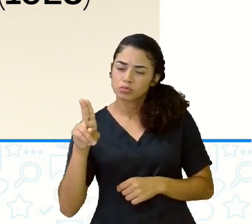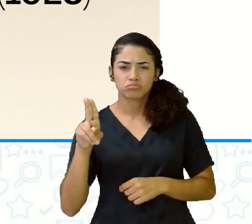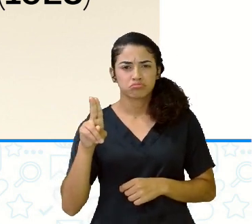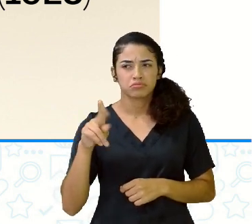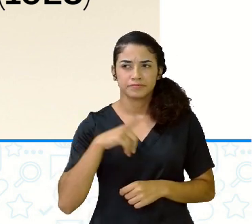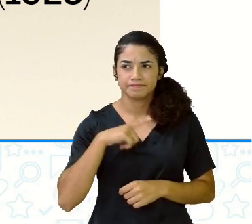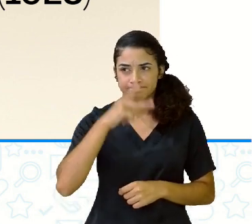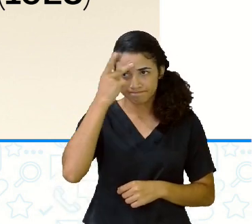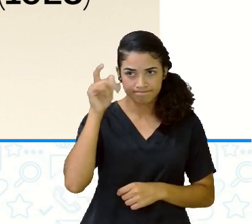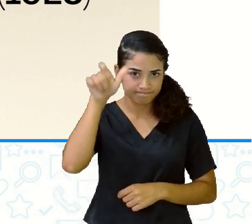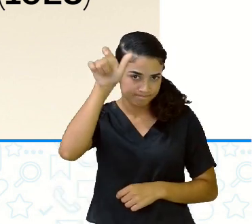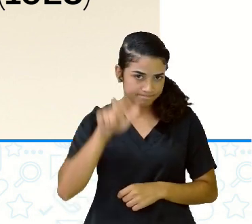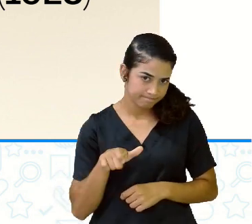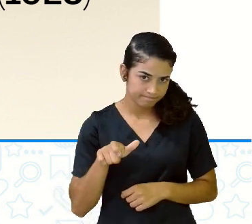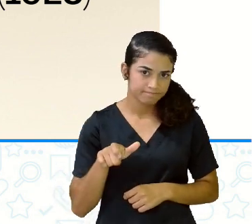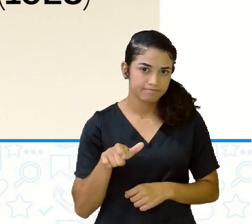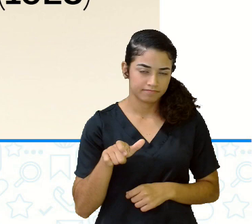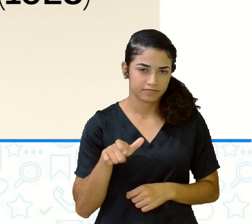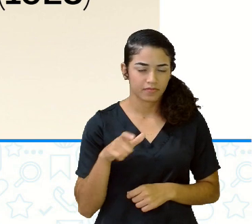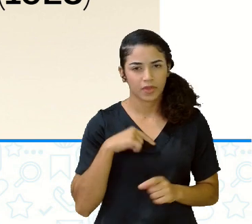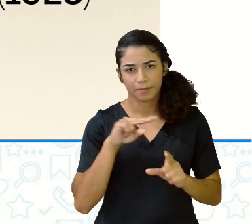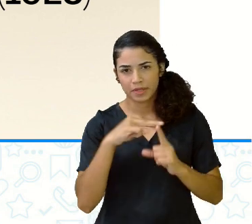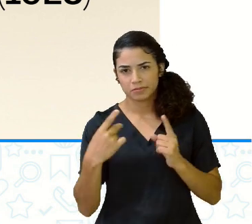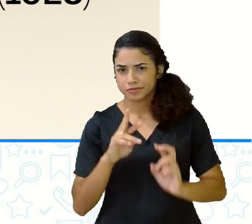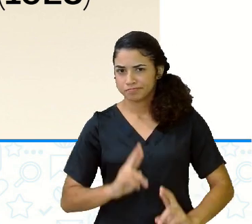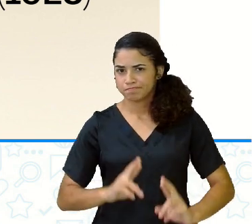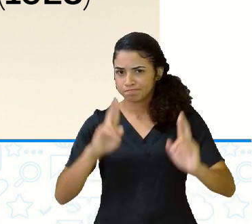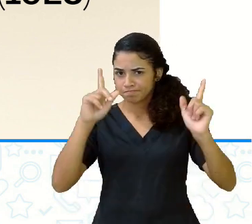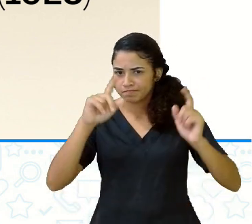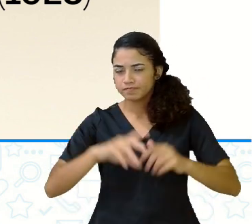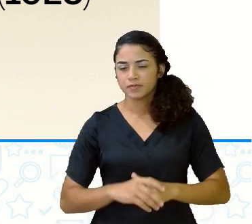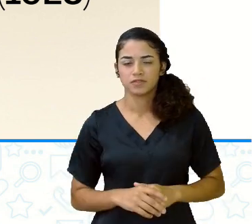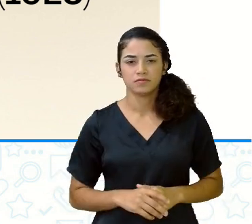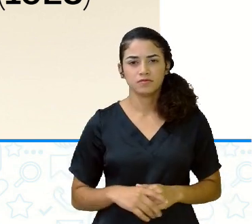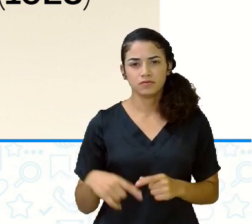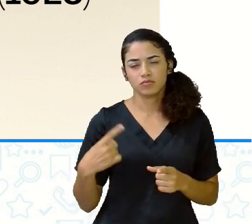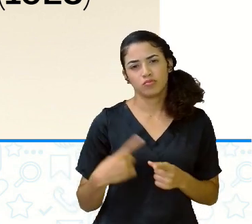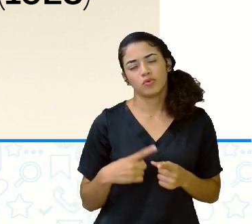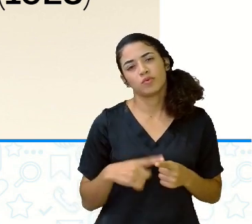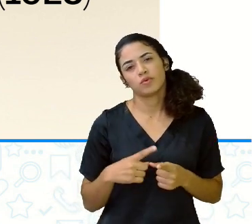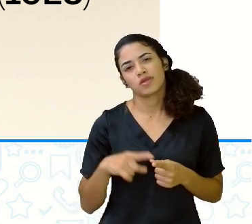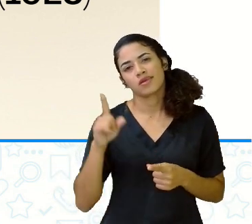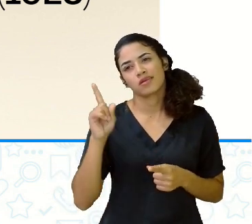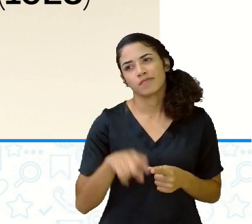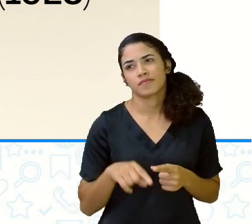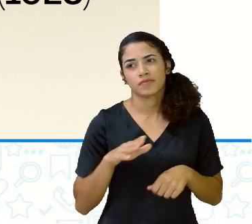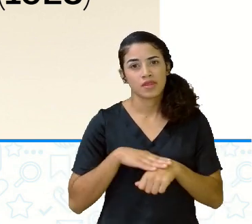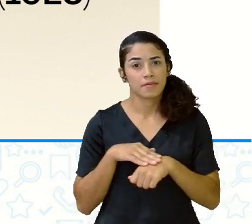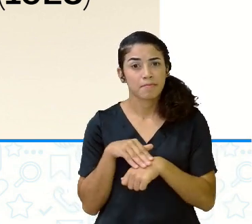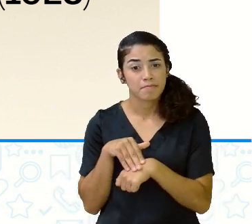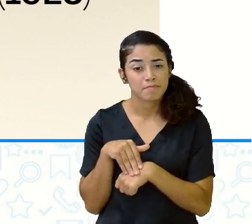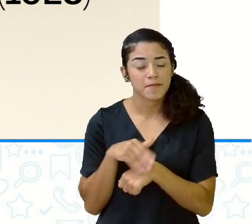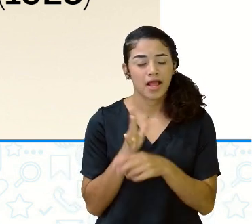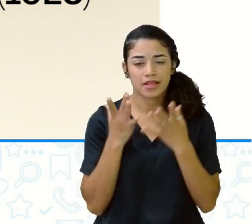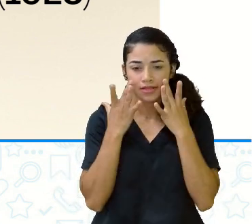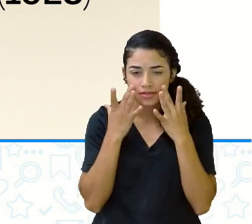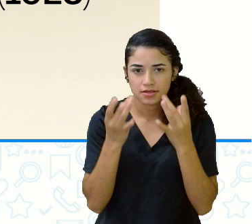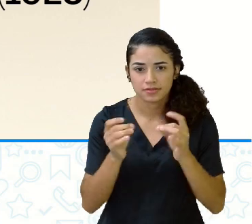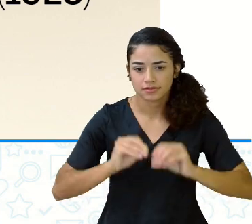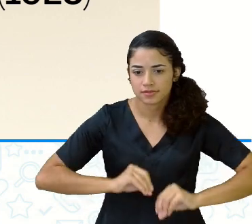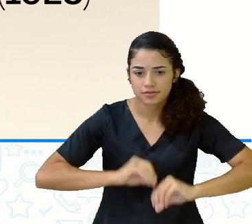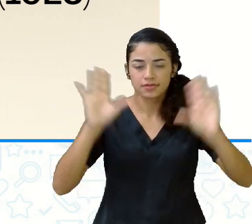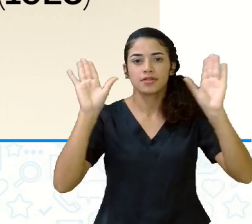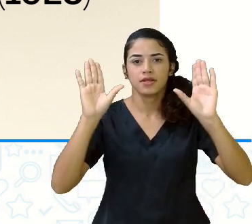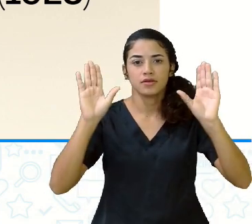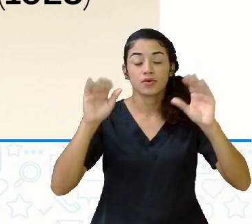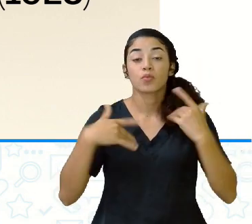uma pessoa em uma perspectiva diferente. Por quê? O que está sendo mais concentrado aí? O que está chamando mais atenção aqui?